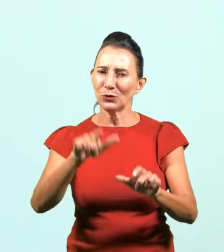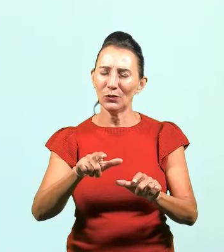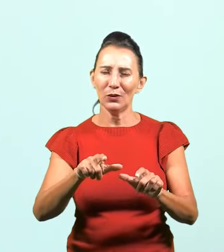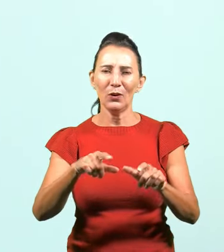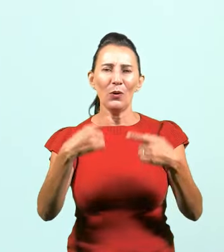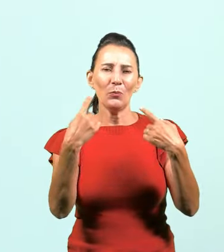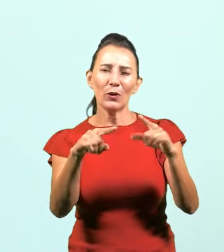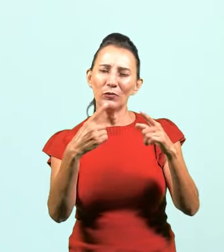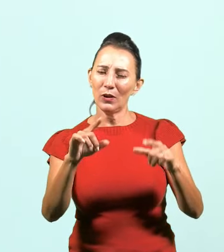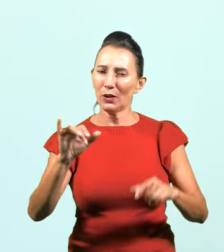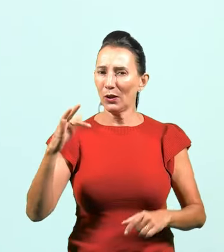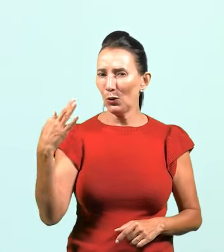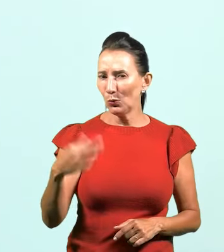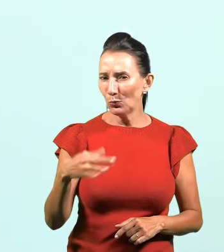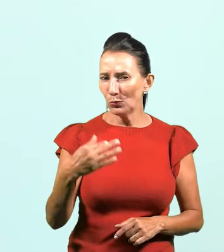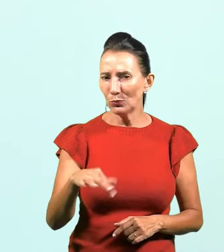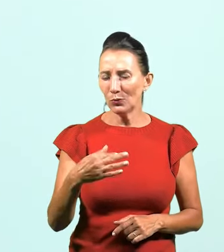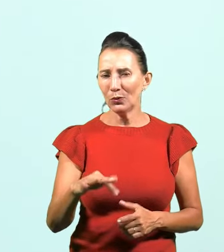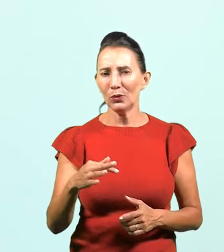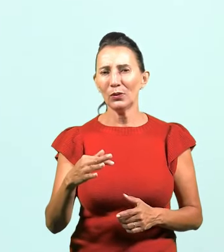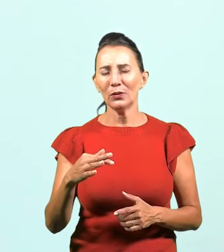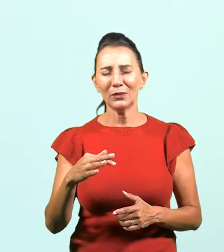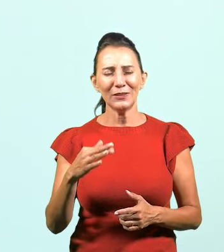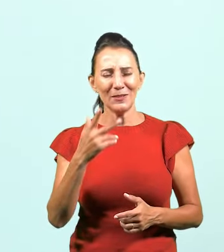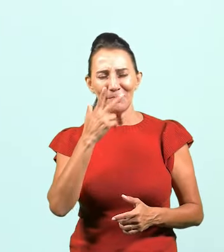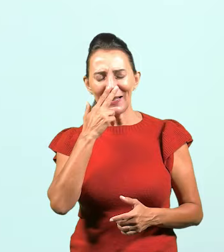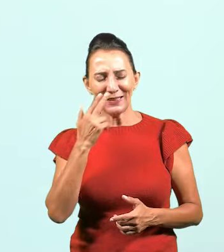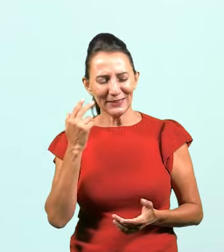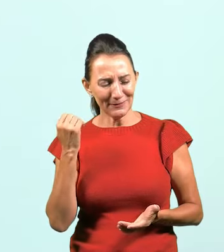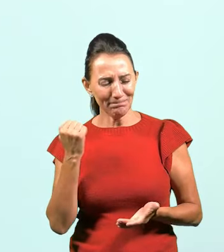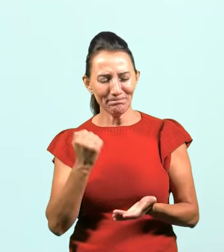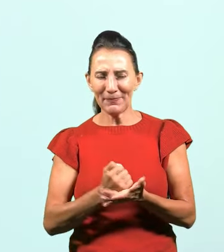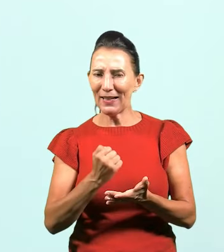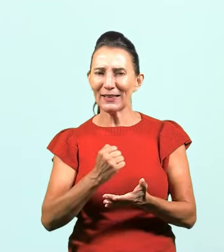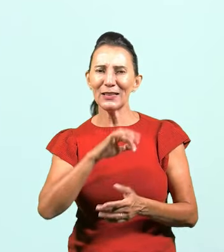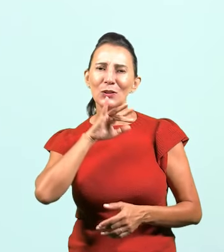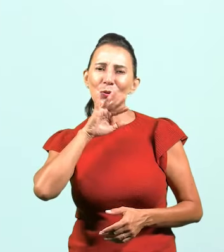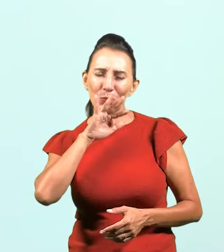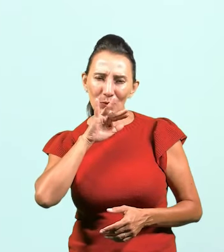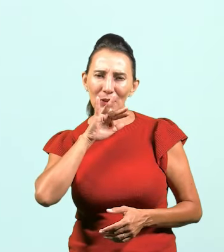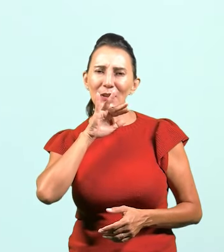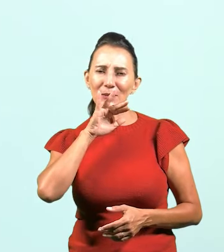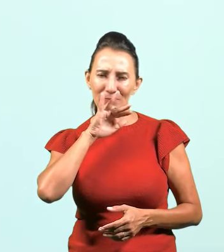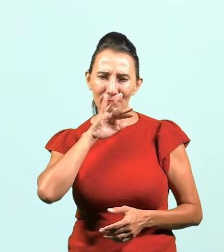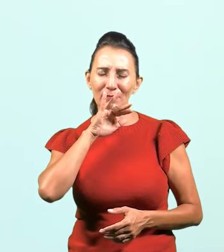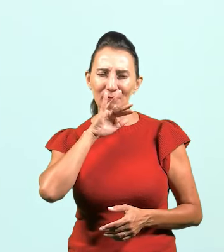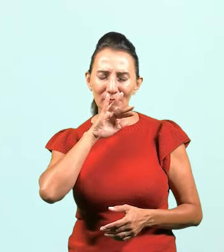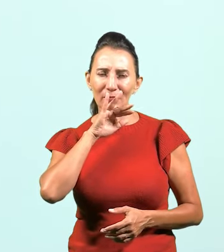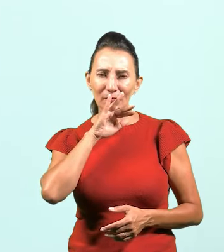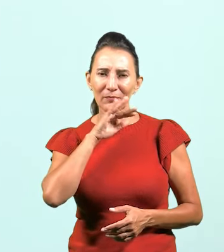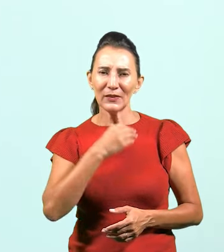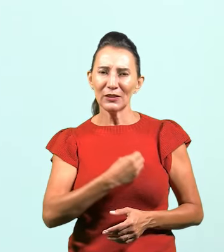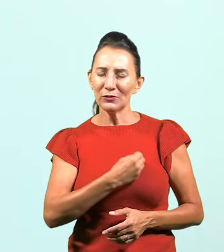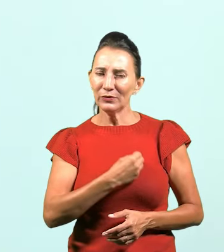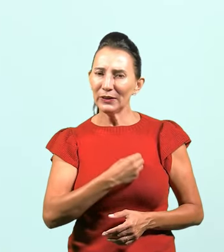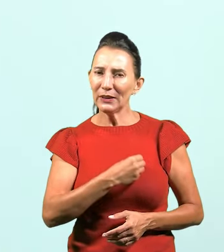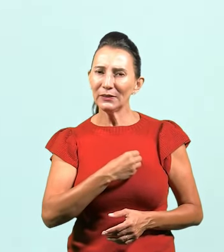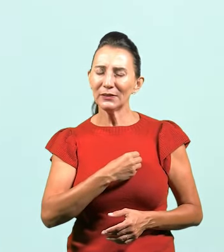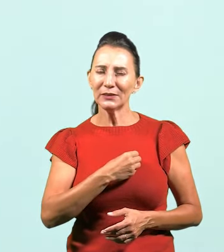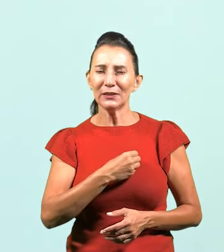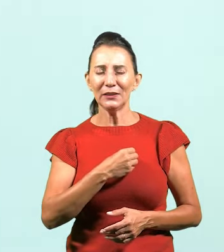vidas, trazendo tantas dores, tantas e tantas marcas negativas